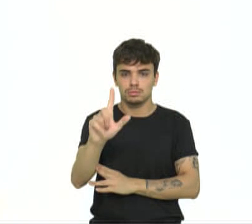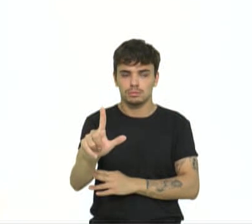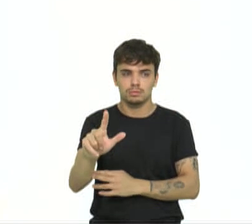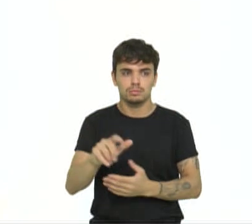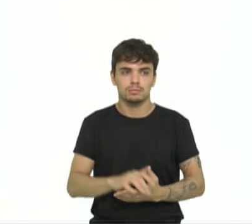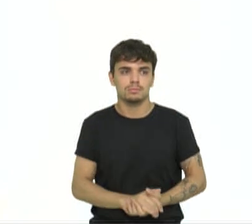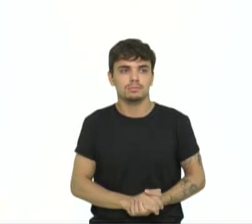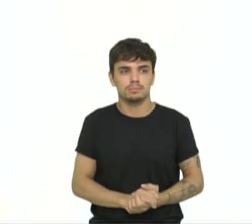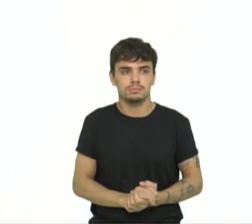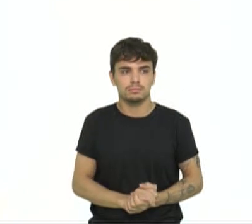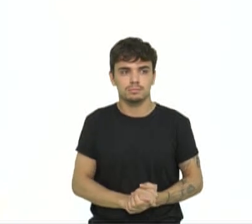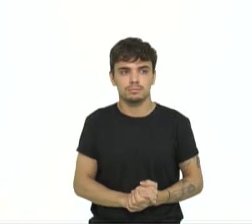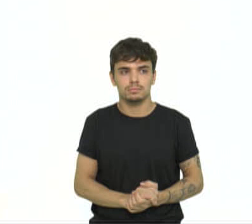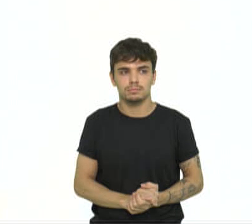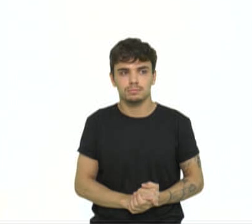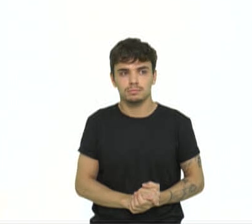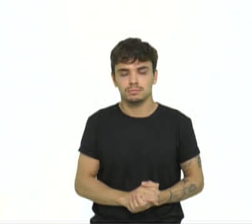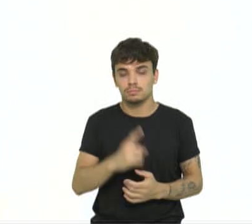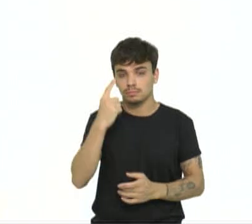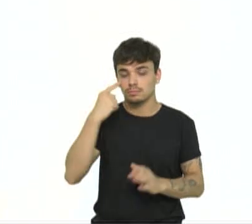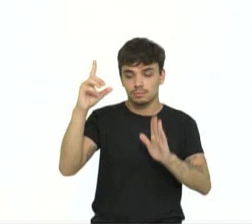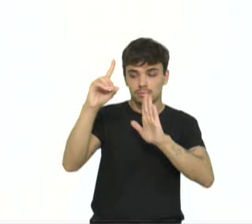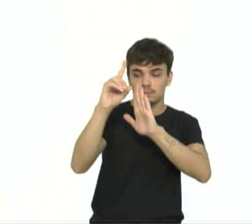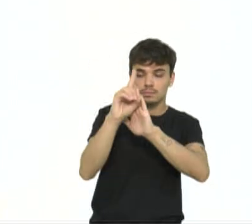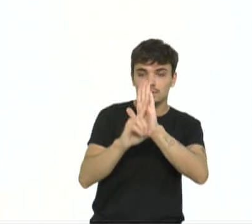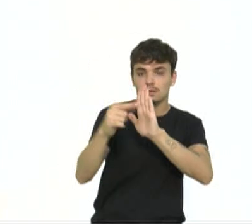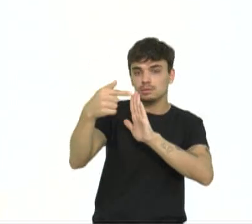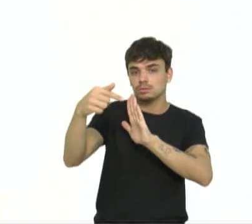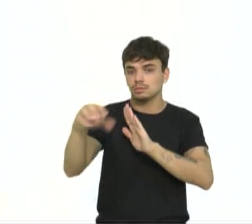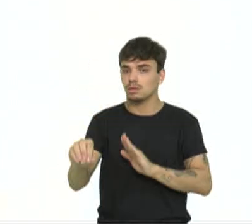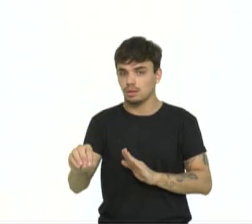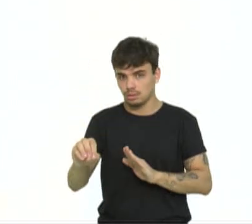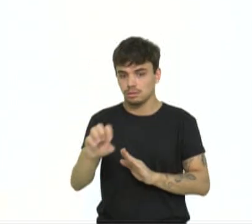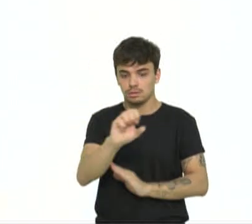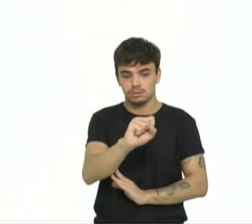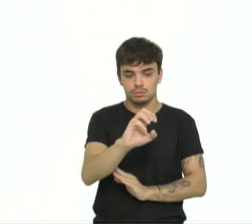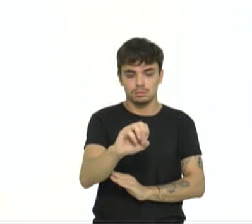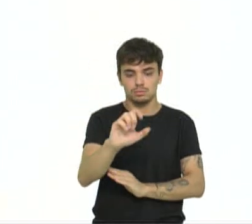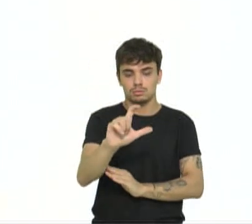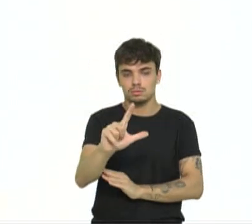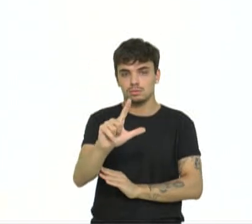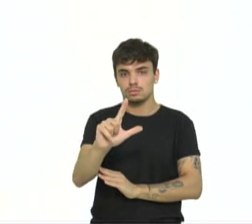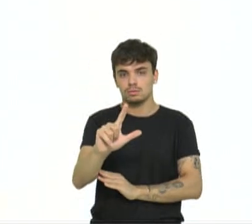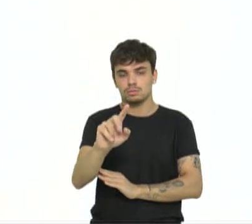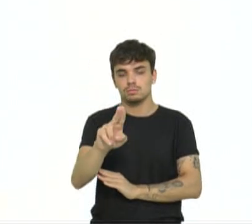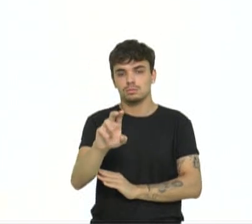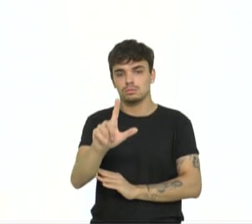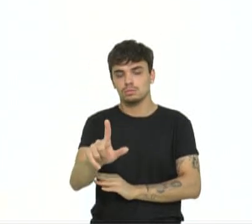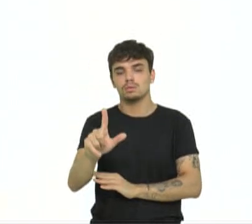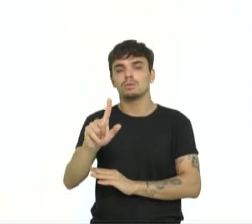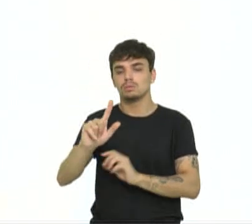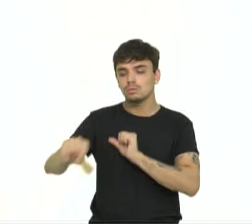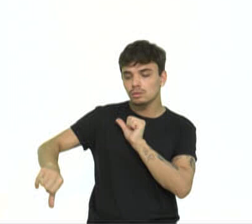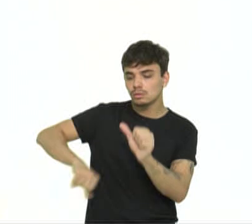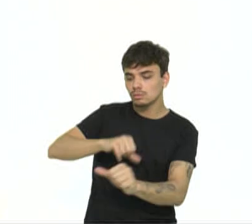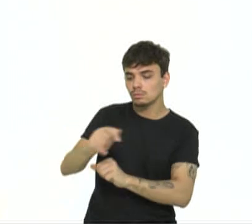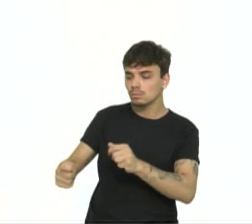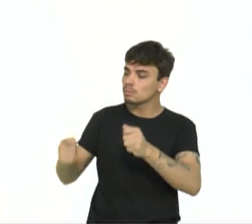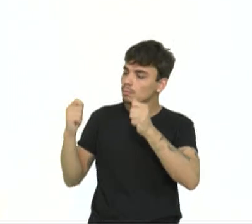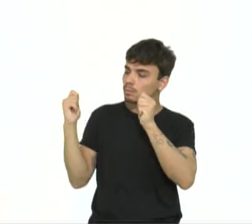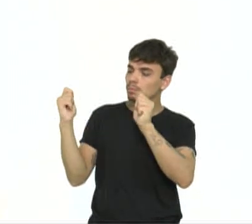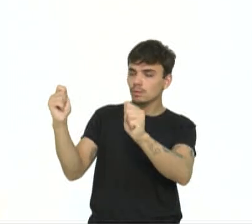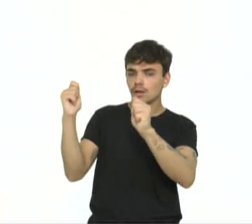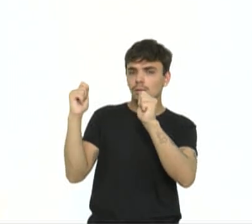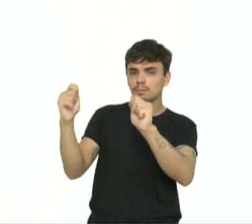alma. Na década de 70, o soul passa a ser a música de protesto dos movimentos